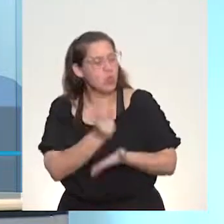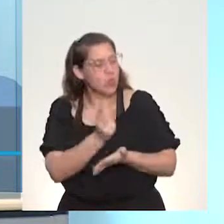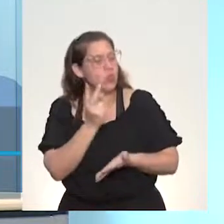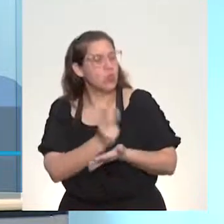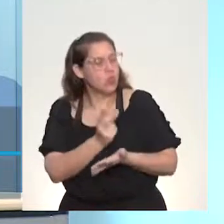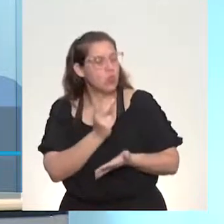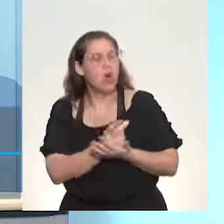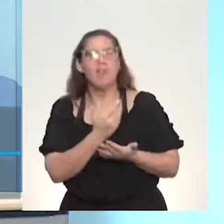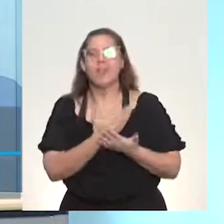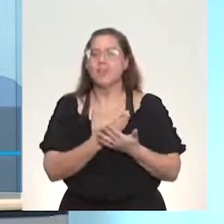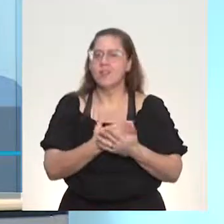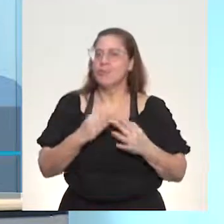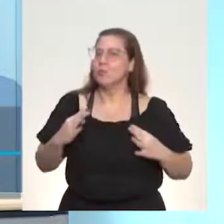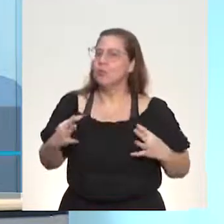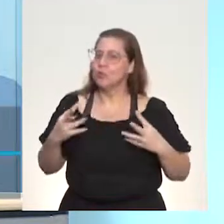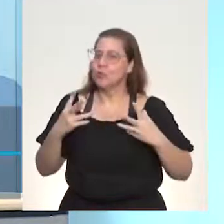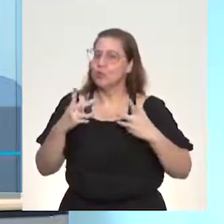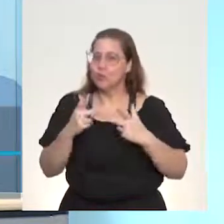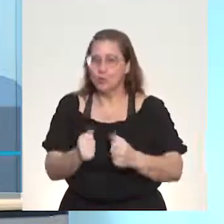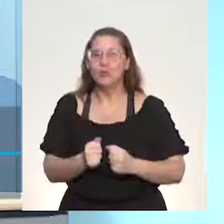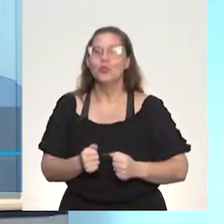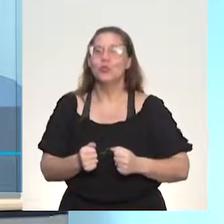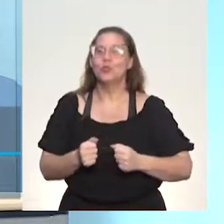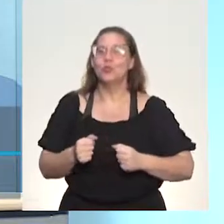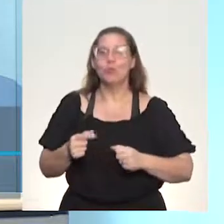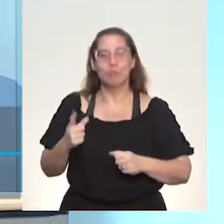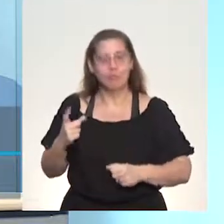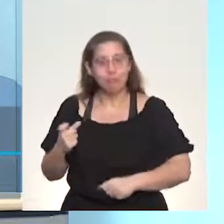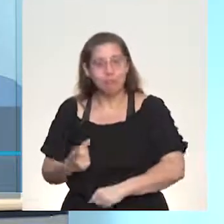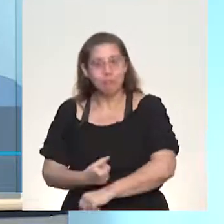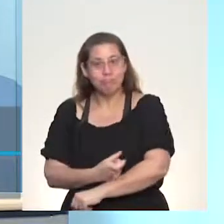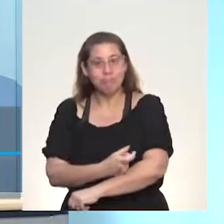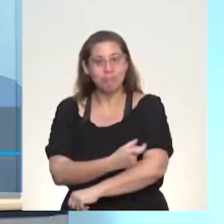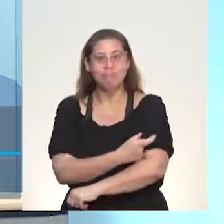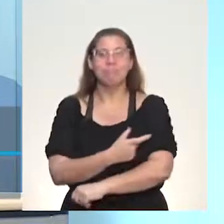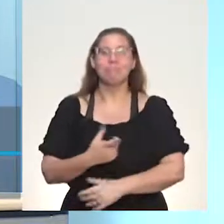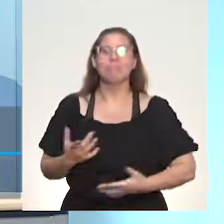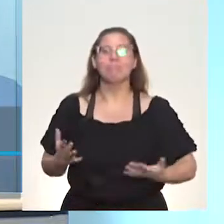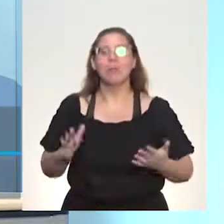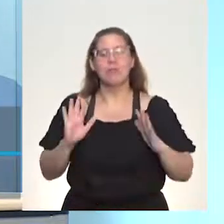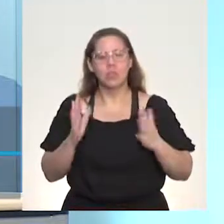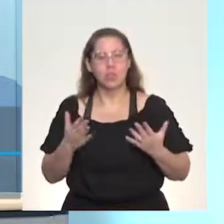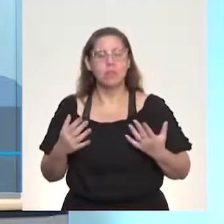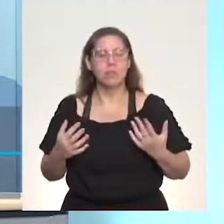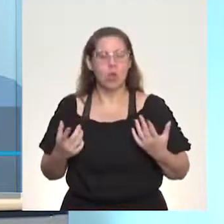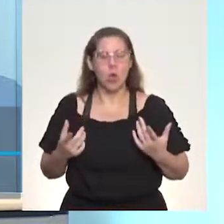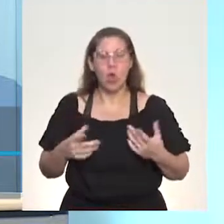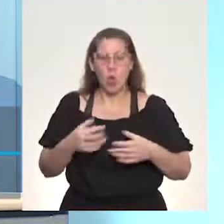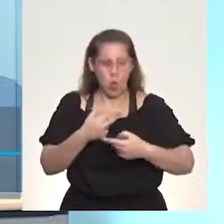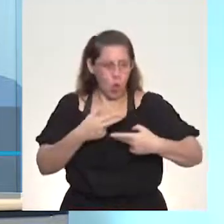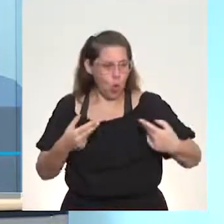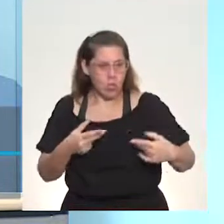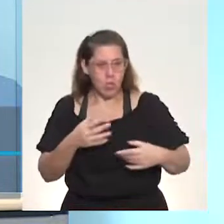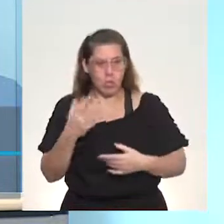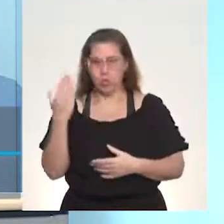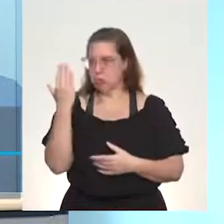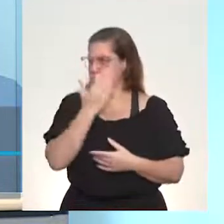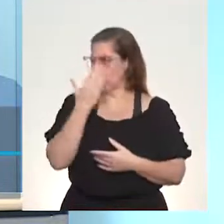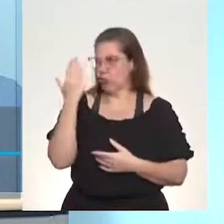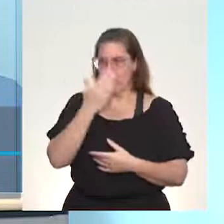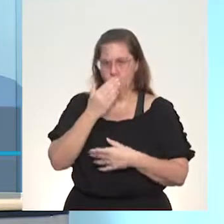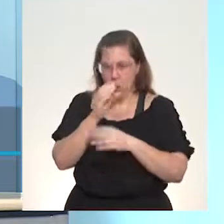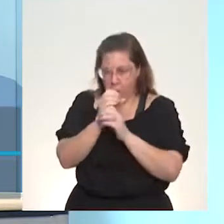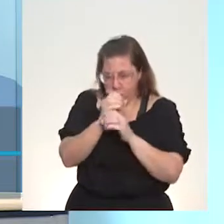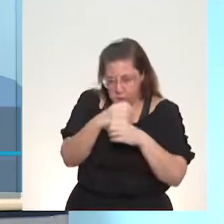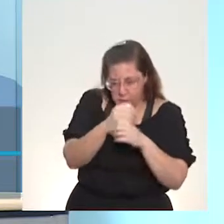sabemos muito sobre micro-organismos, sobre corpos extremamente que são invisíveis, né, que nós